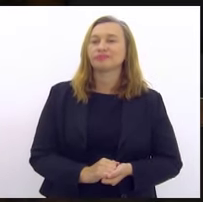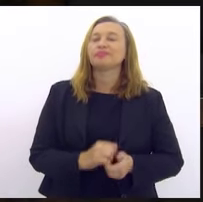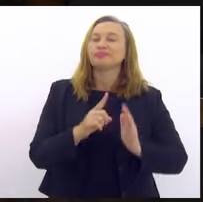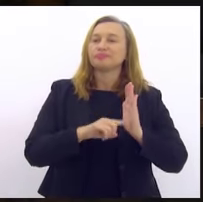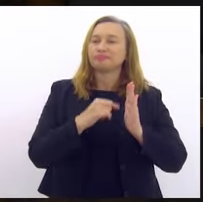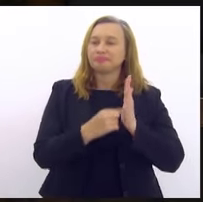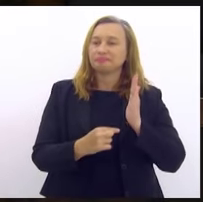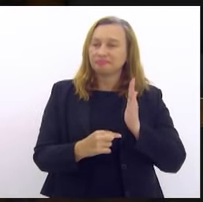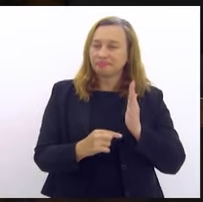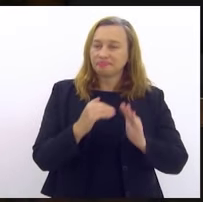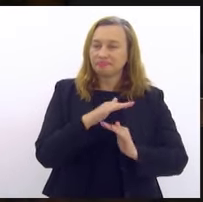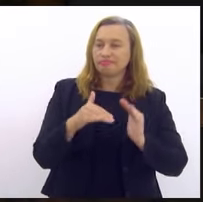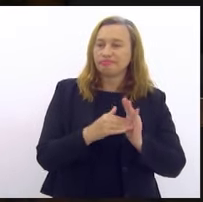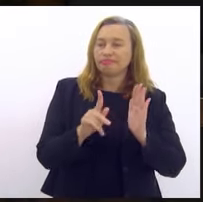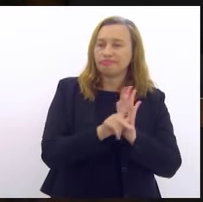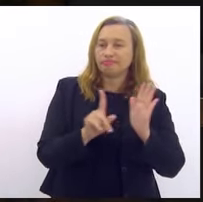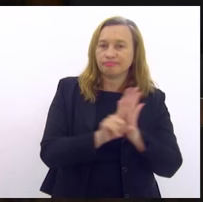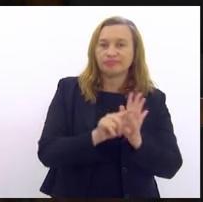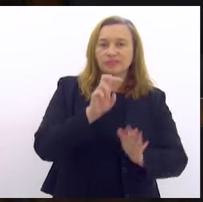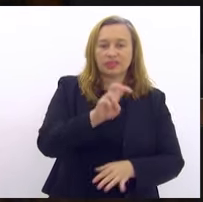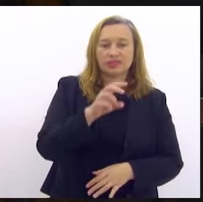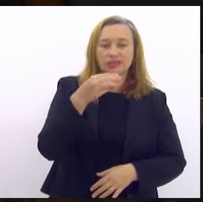Veto total aposto ao projeto de lei número